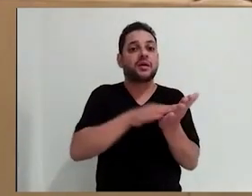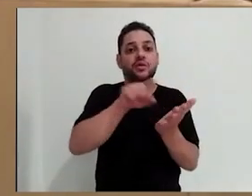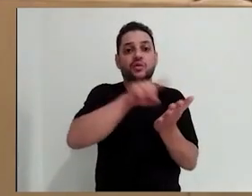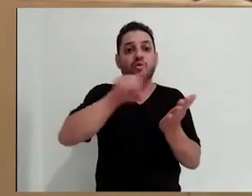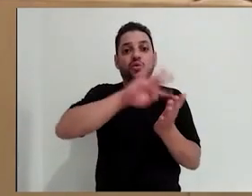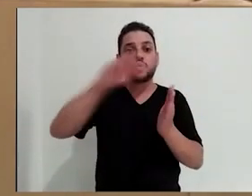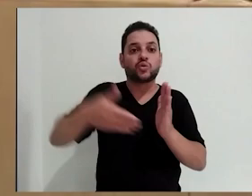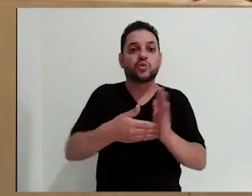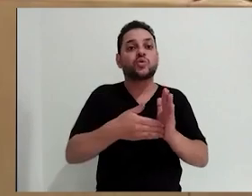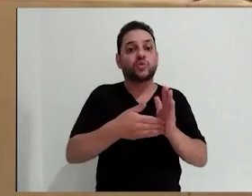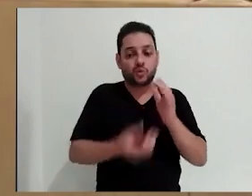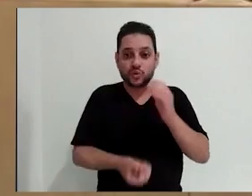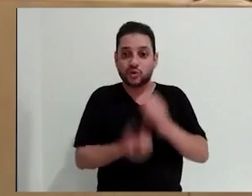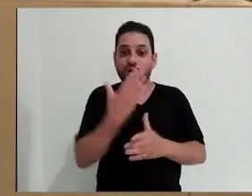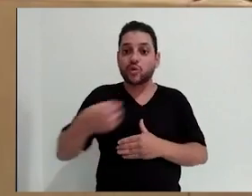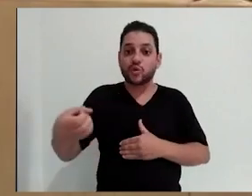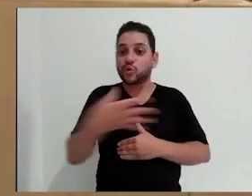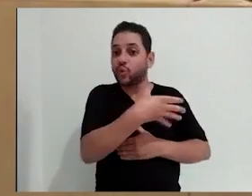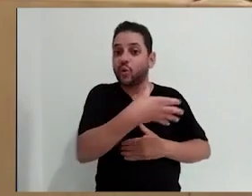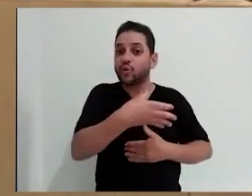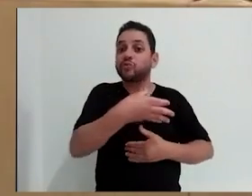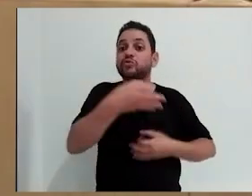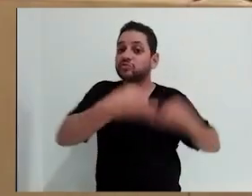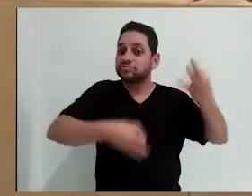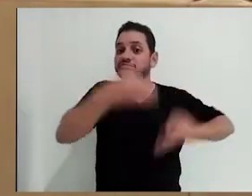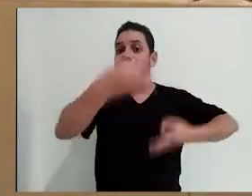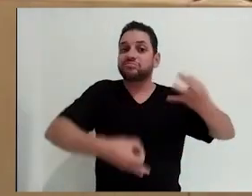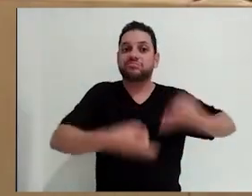novo juizado. Muito obrigada. Obrigada.